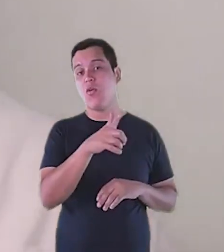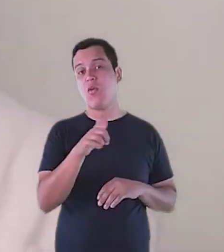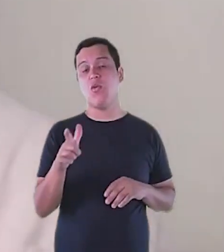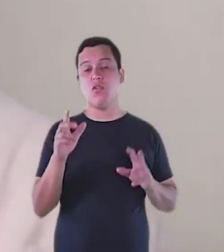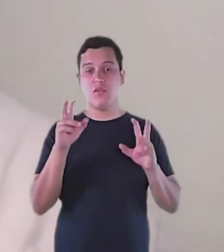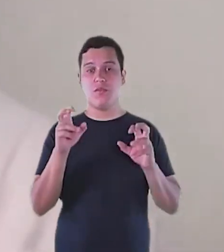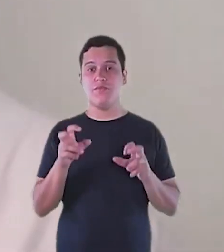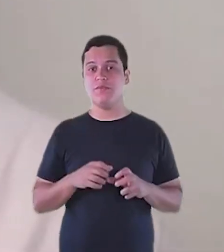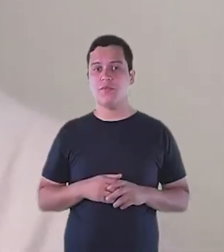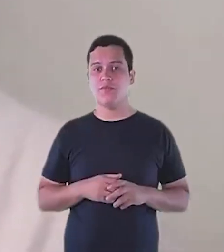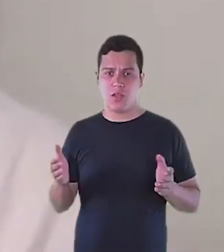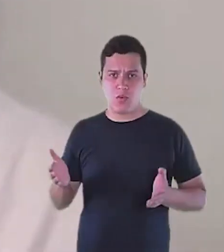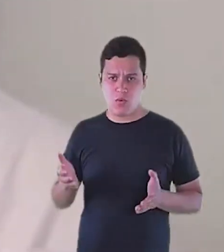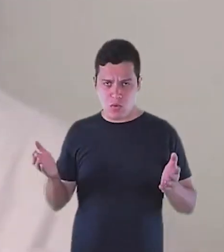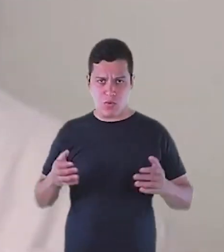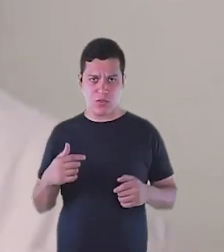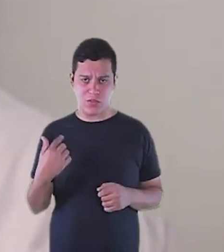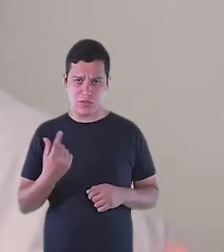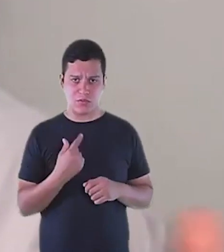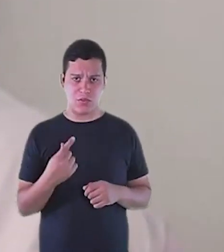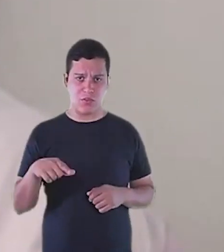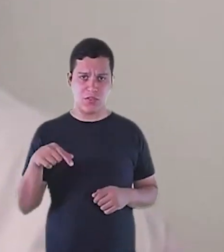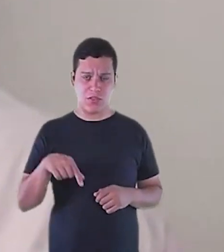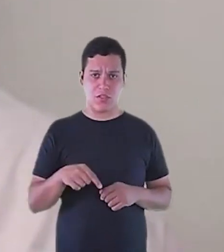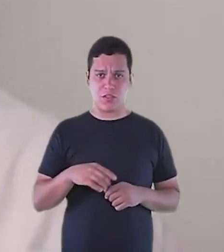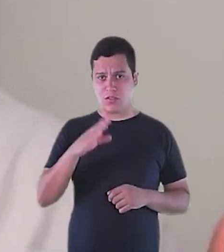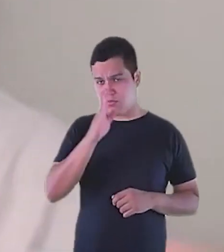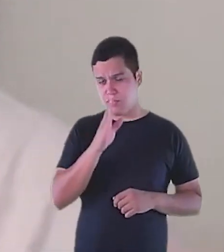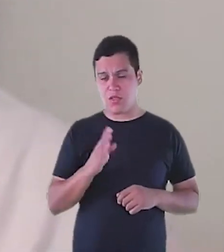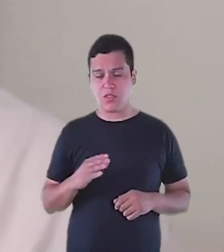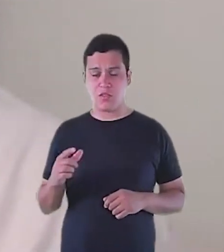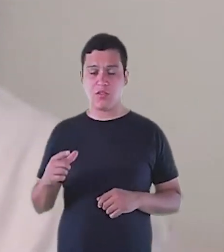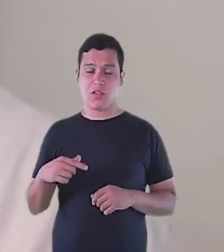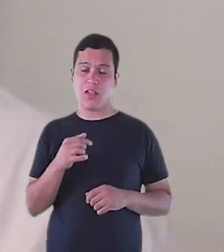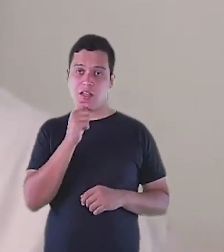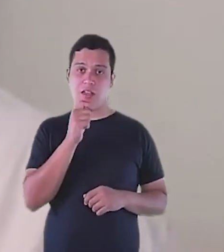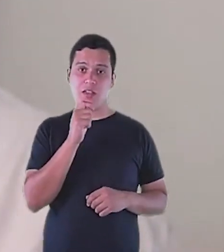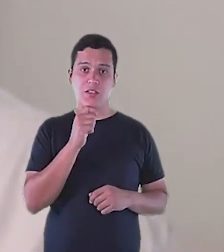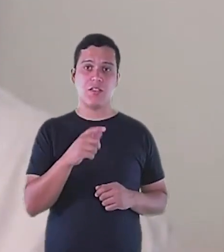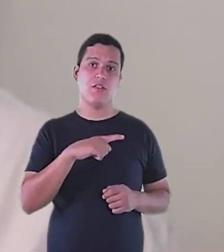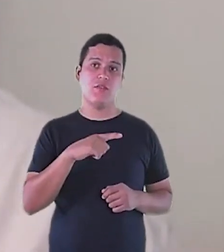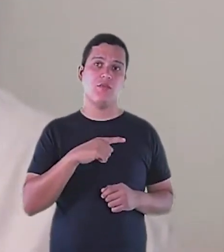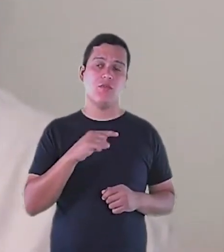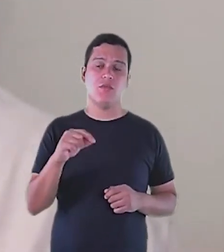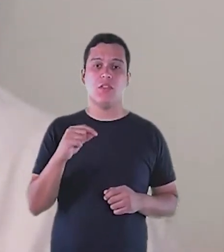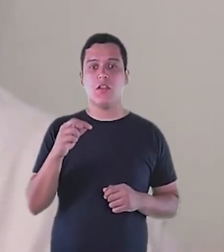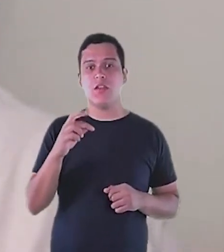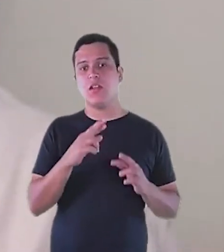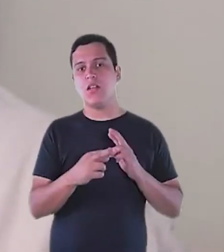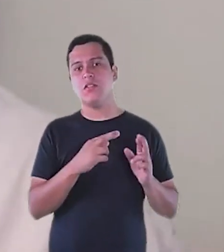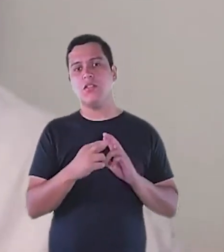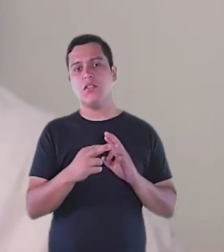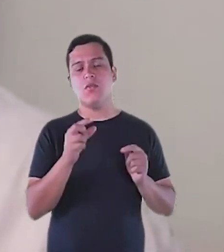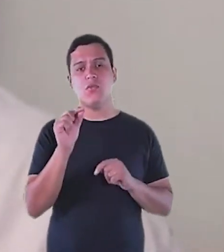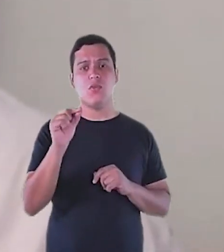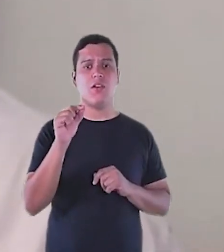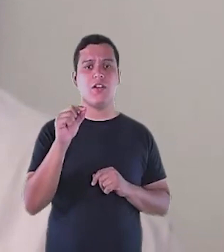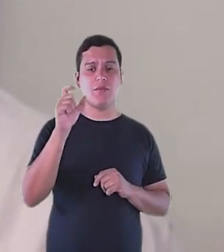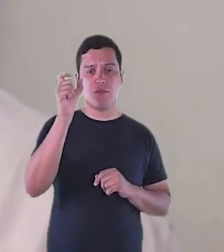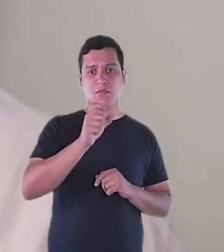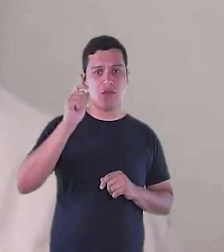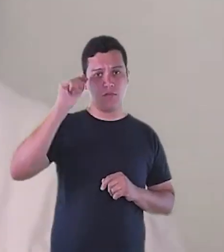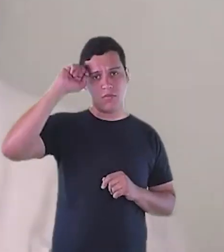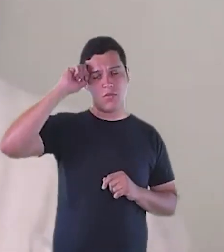racismo que nós temos hoje no Brasil, né? Essa ideia de que o negro é inferior, que não merece mesmo as oportunidades, de que o negro é